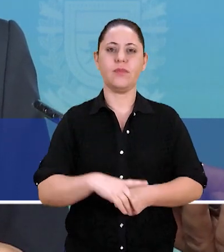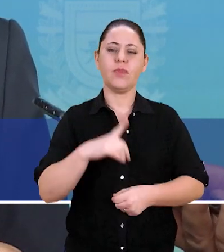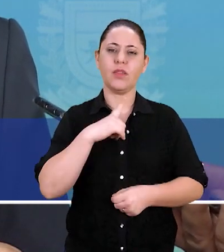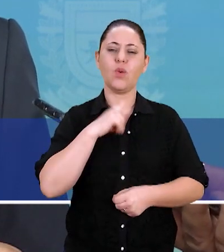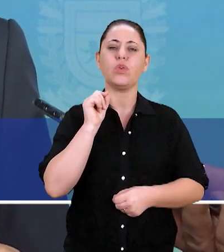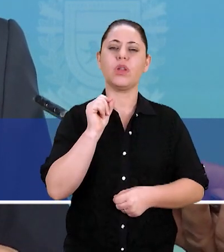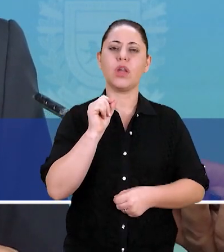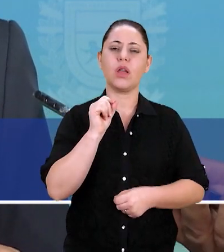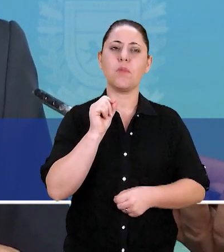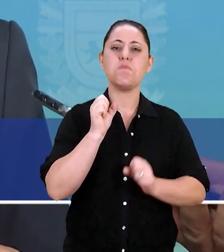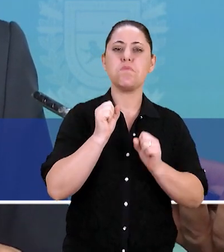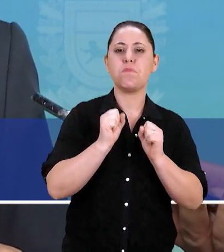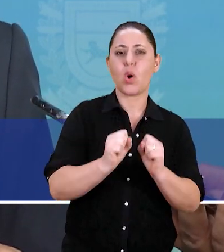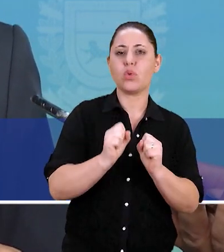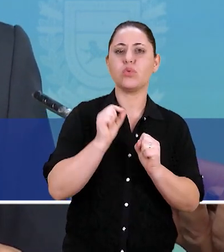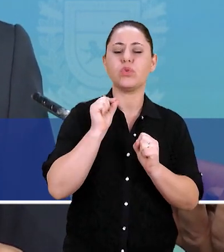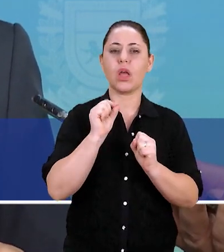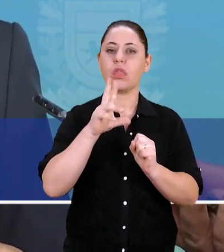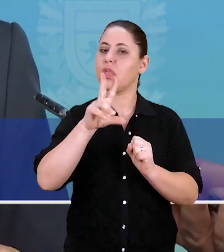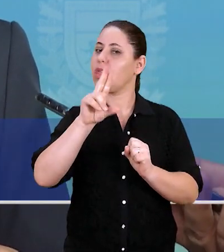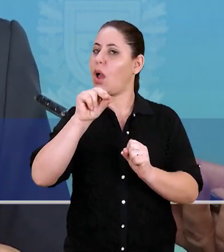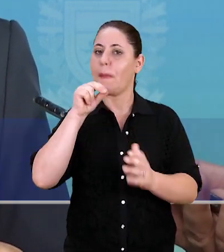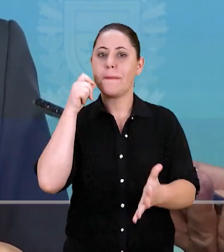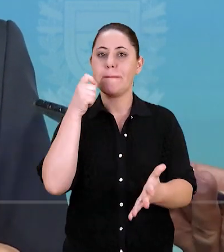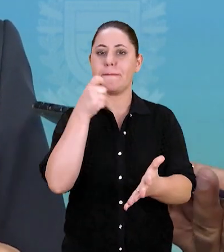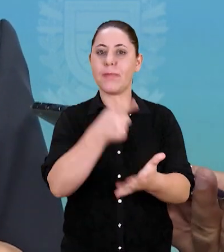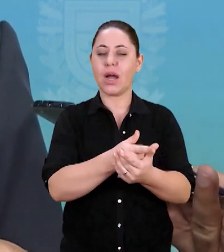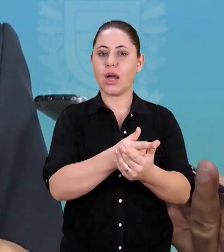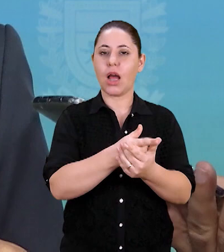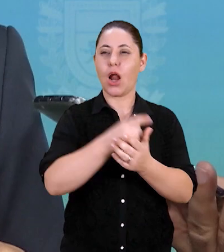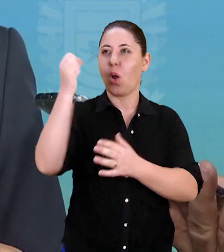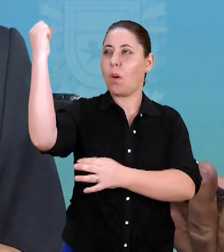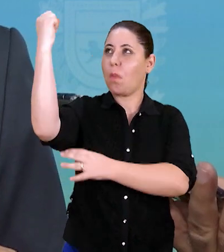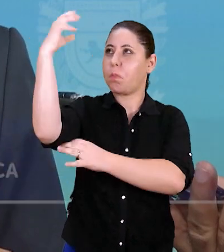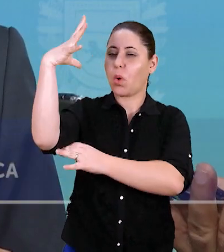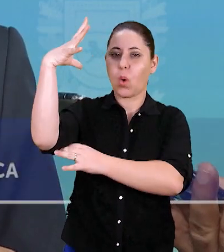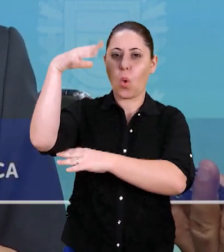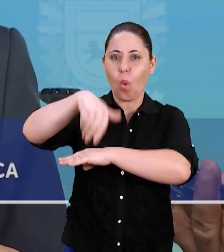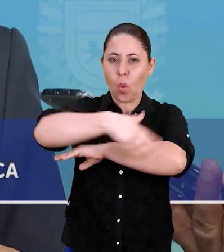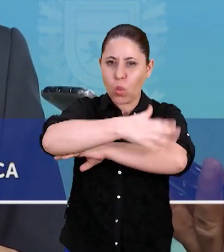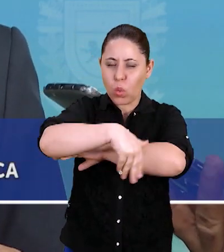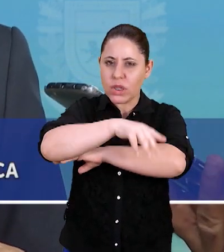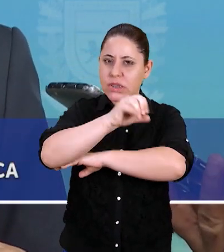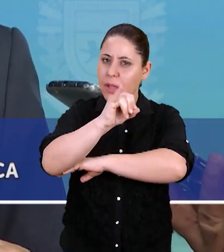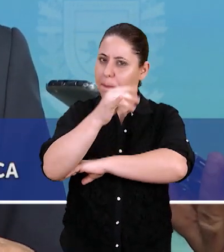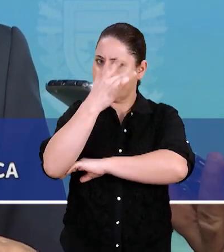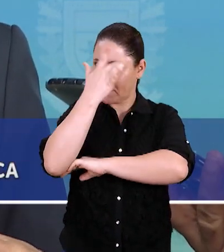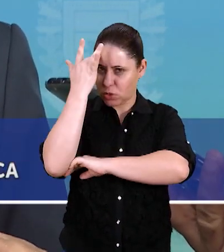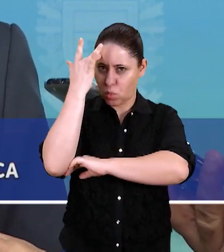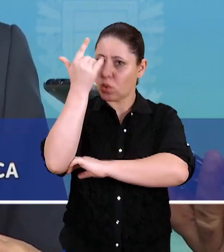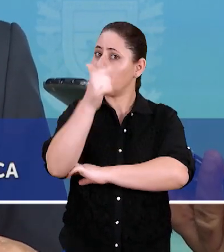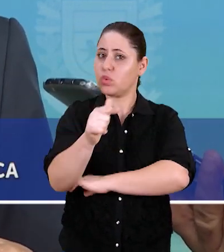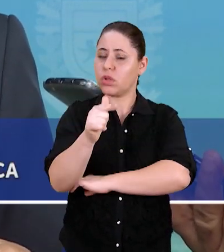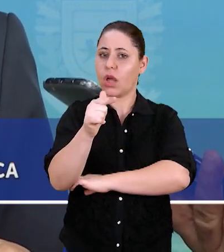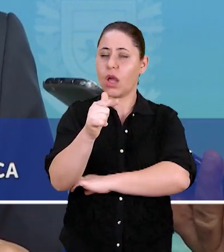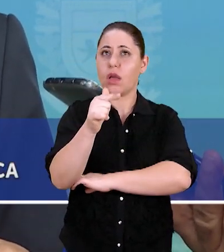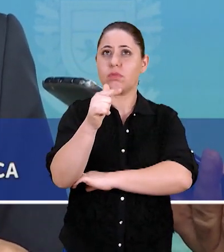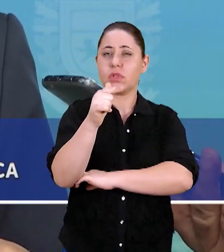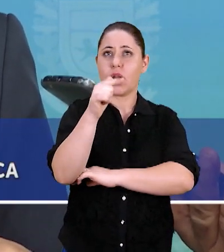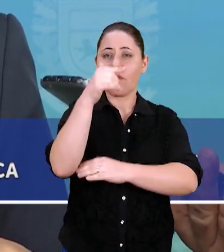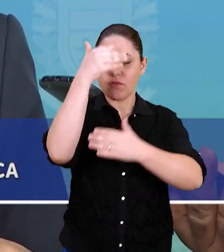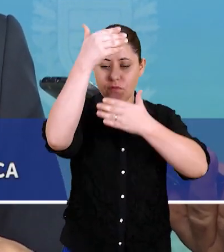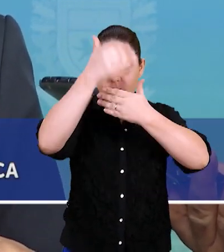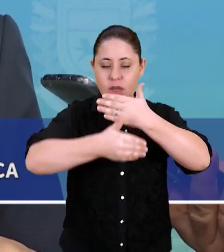Dourados, que prevê a possibilidade do não pagamento da taxa de iluminação pública caso a pessoa não a